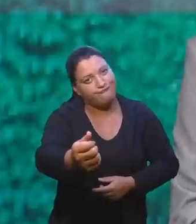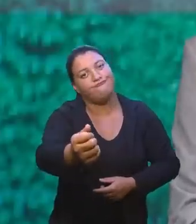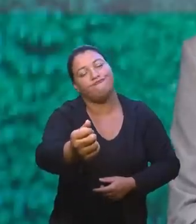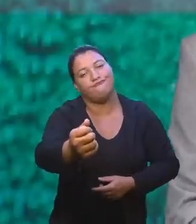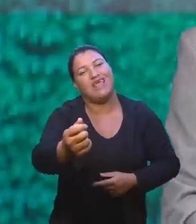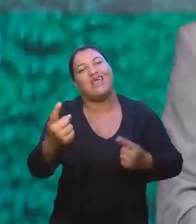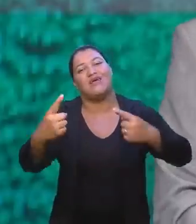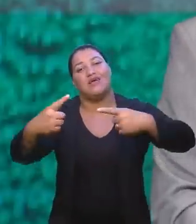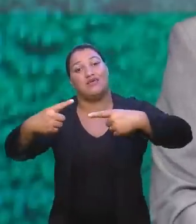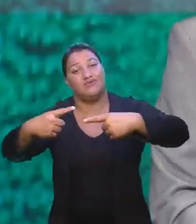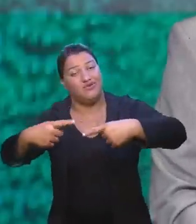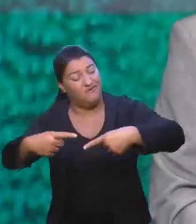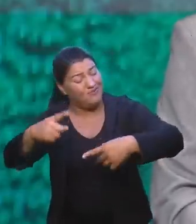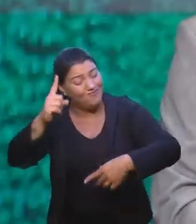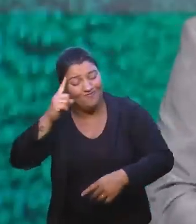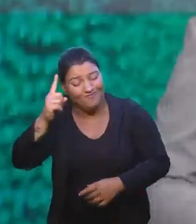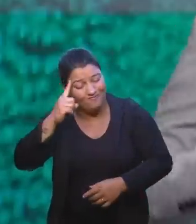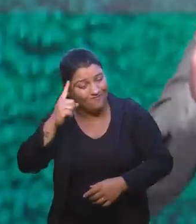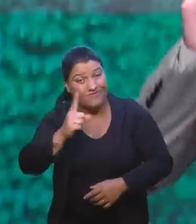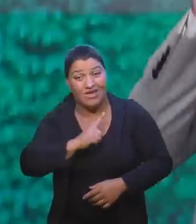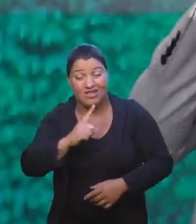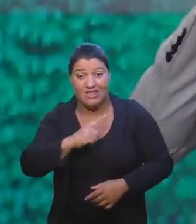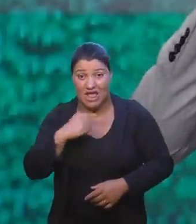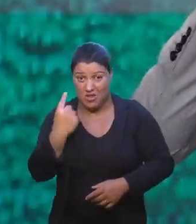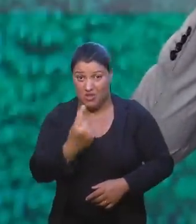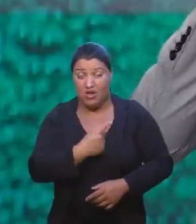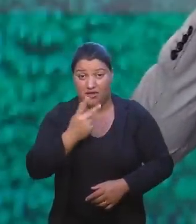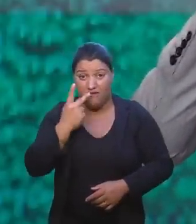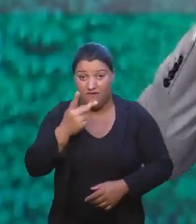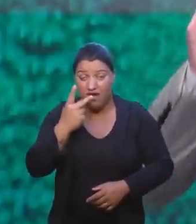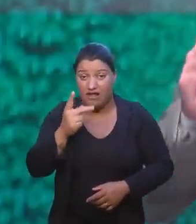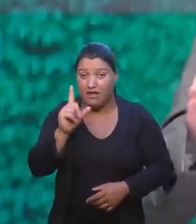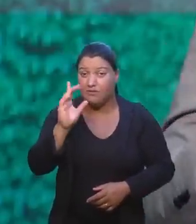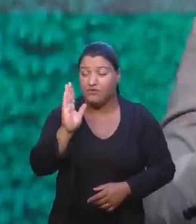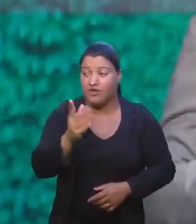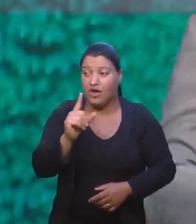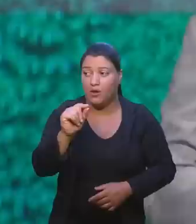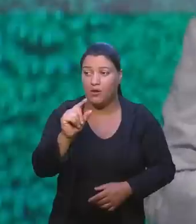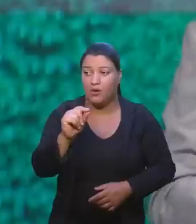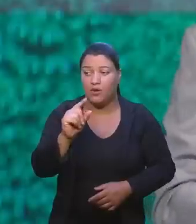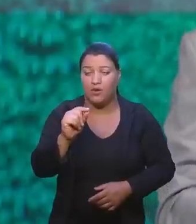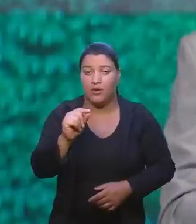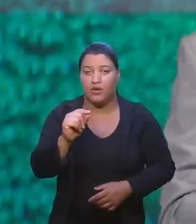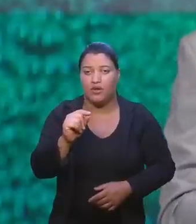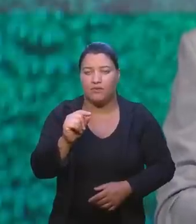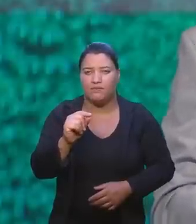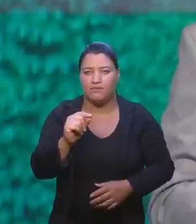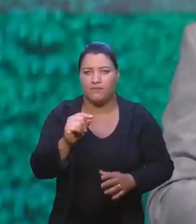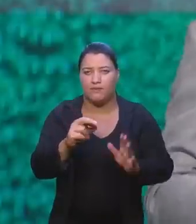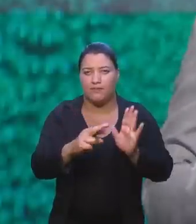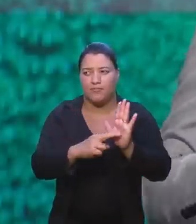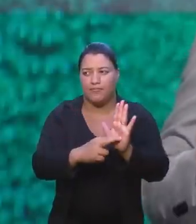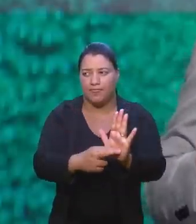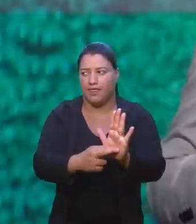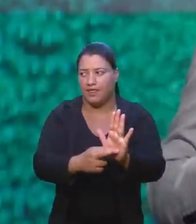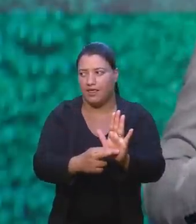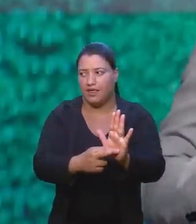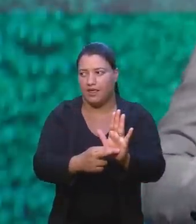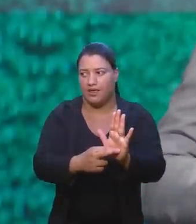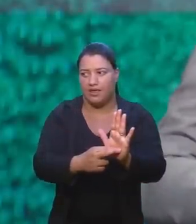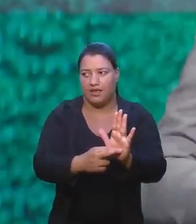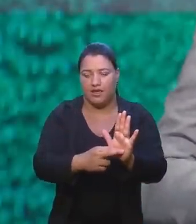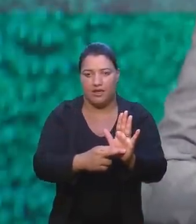desafio diário. Nós pudemos comentar lá em Cascavel, e aqui fica a referência, para que a gente